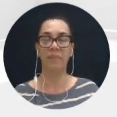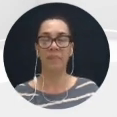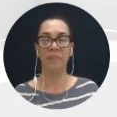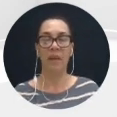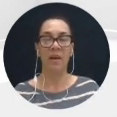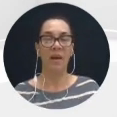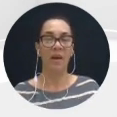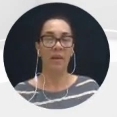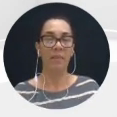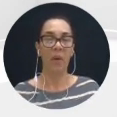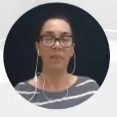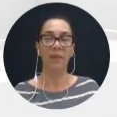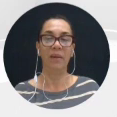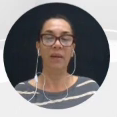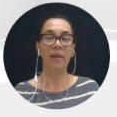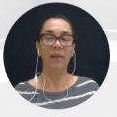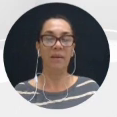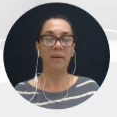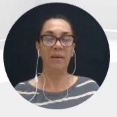né? Bom,